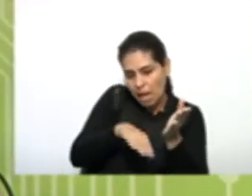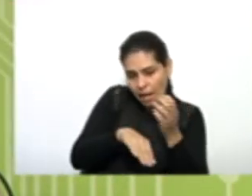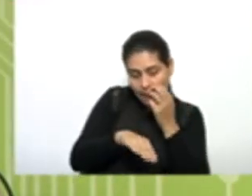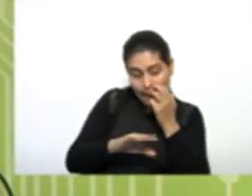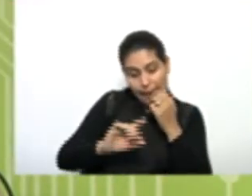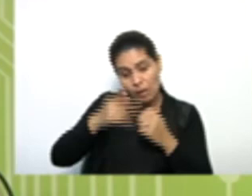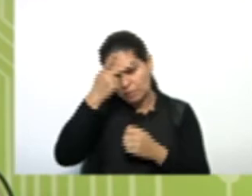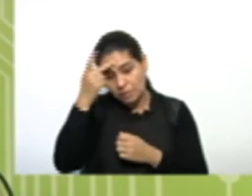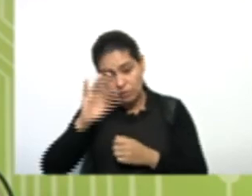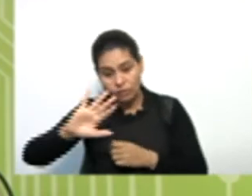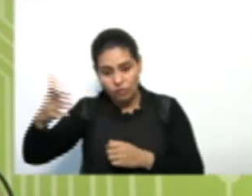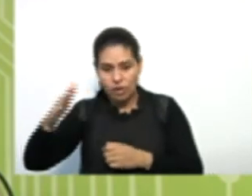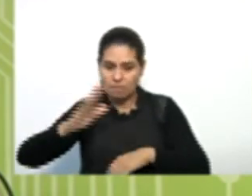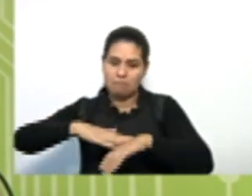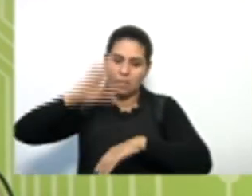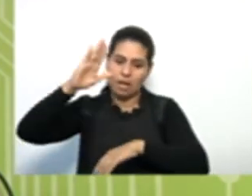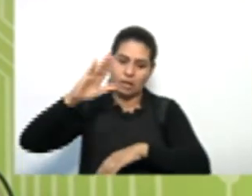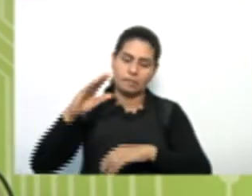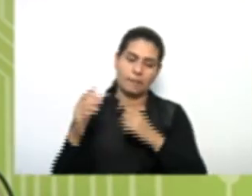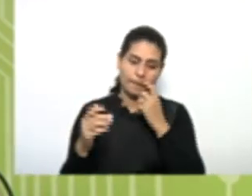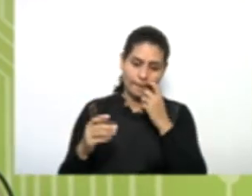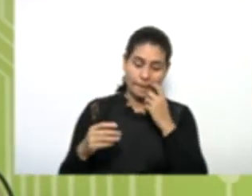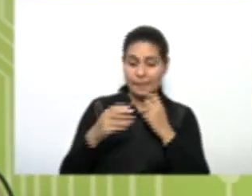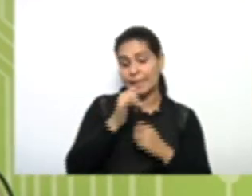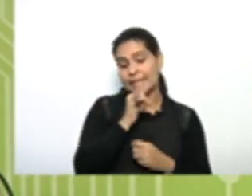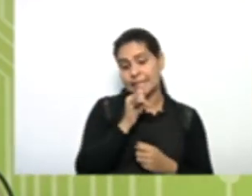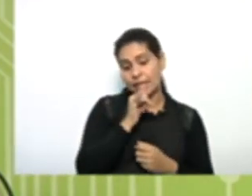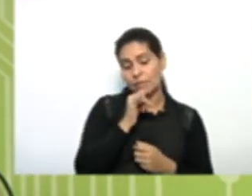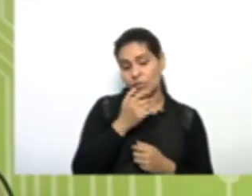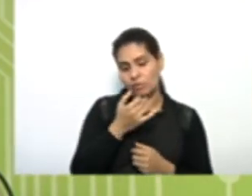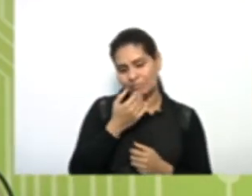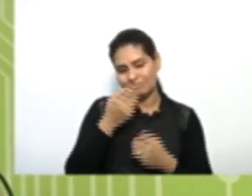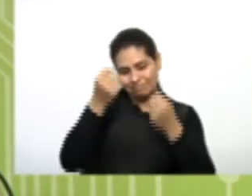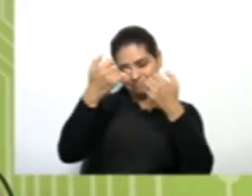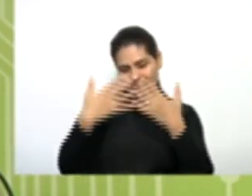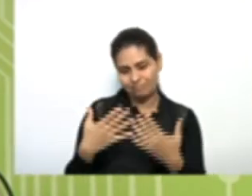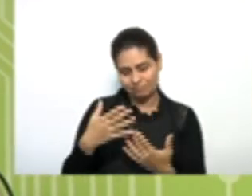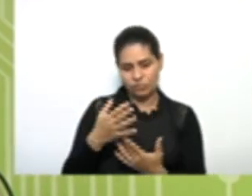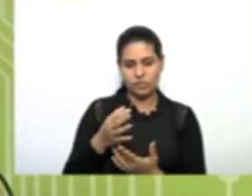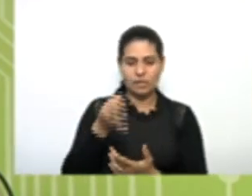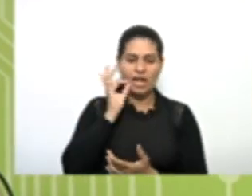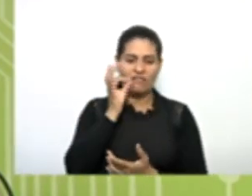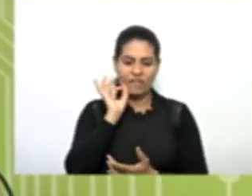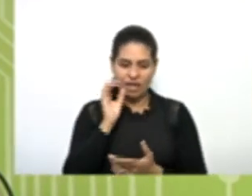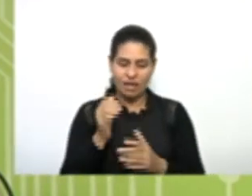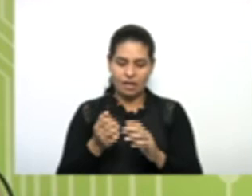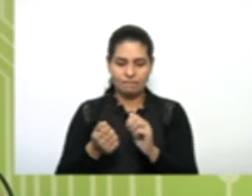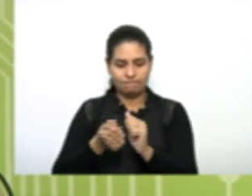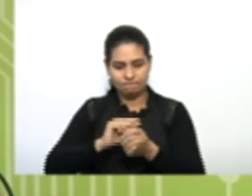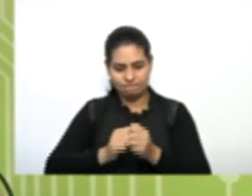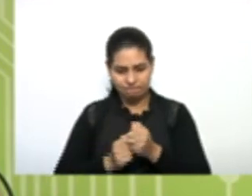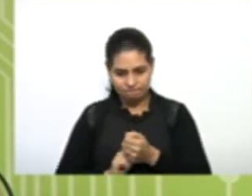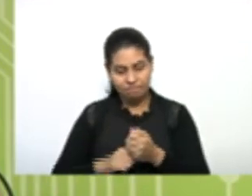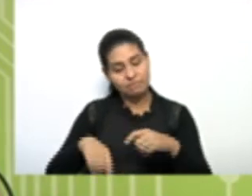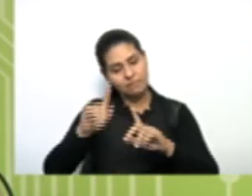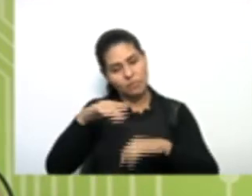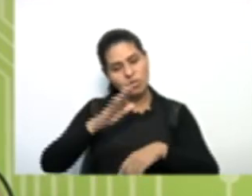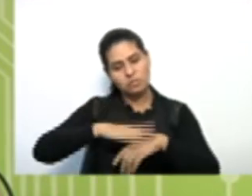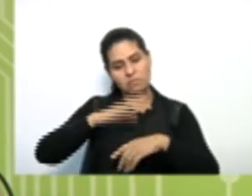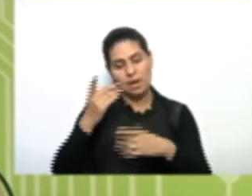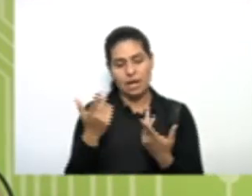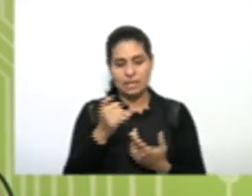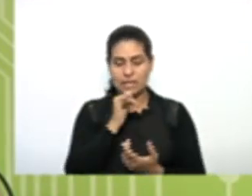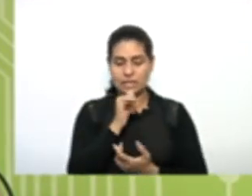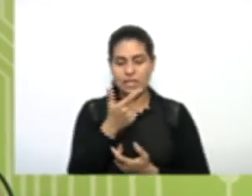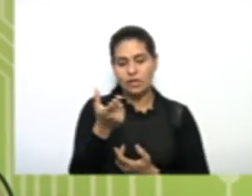membro da sociedade geralmente um valor maior. Por exemplo, aquele exemplo que a gente trabalhou na aula de hoje, uma torrefação de café, se a gente cobra, por